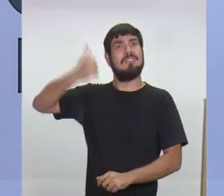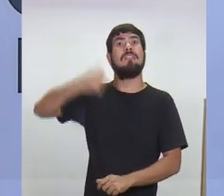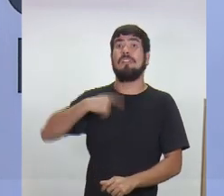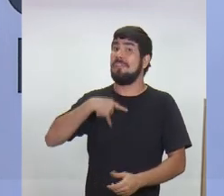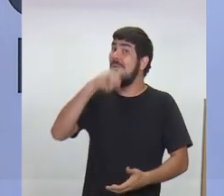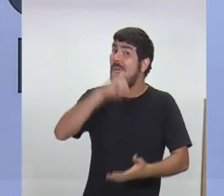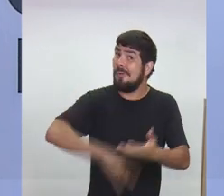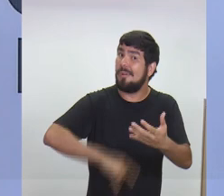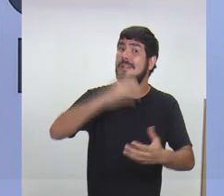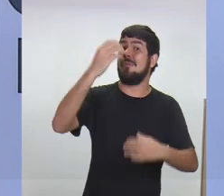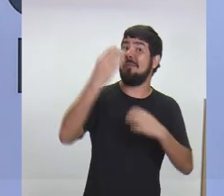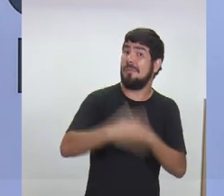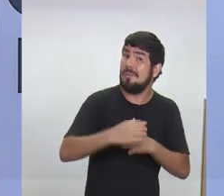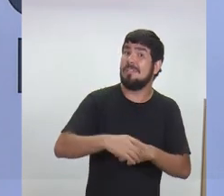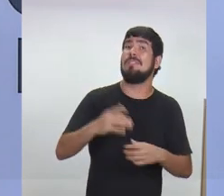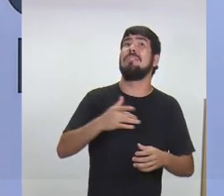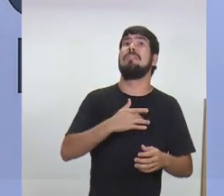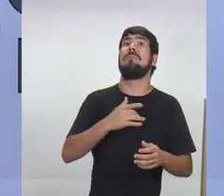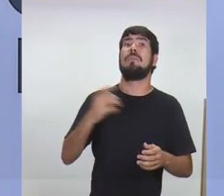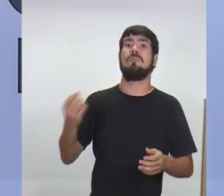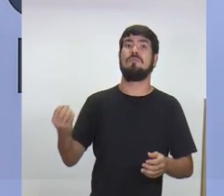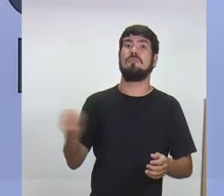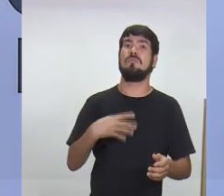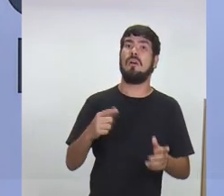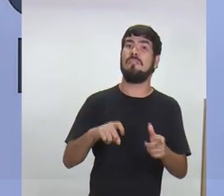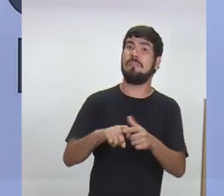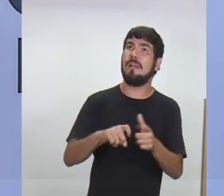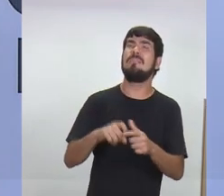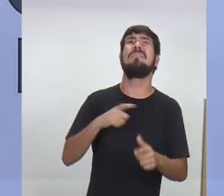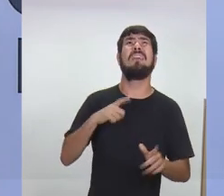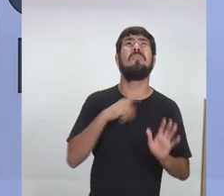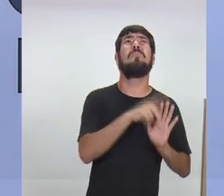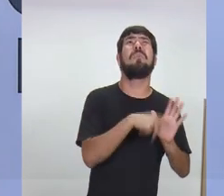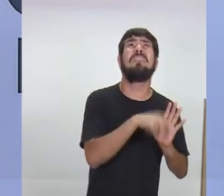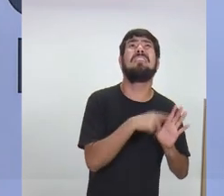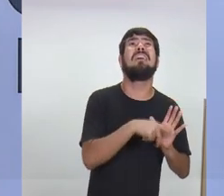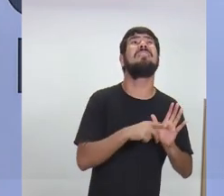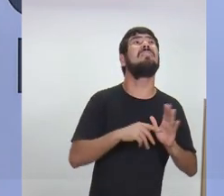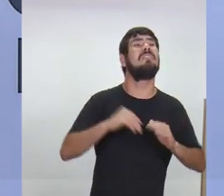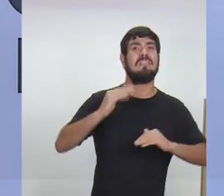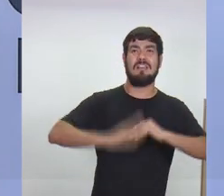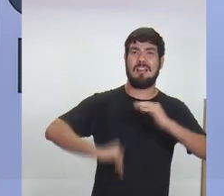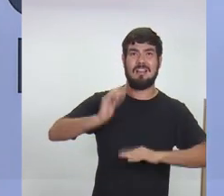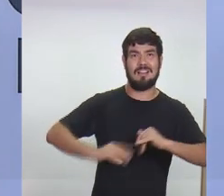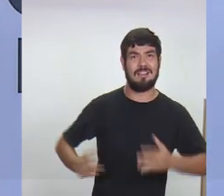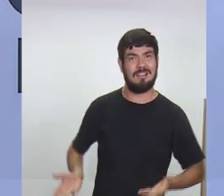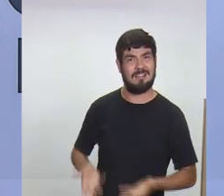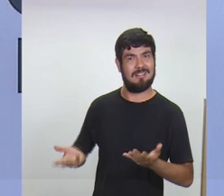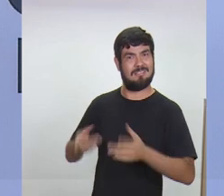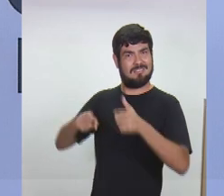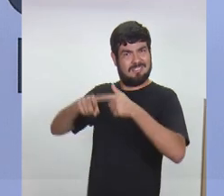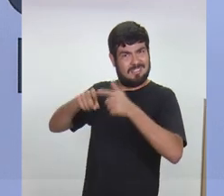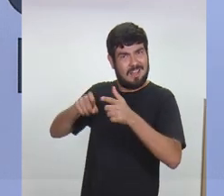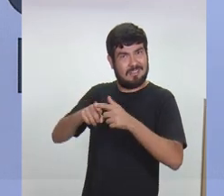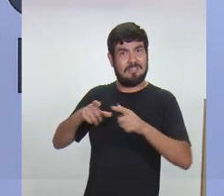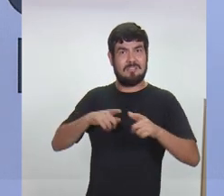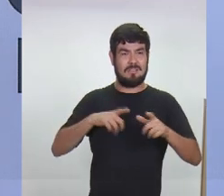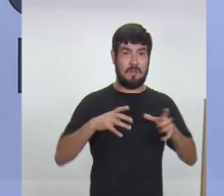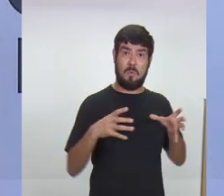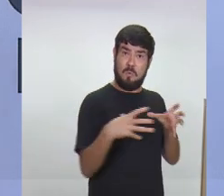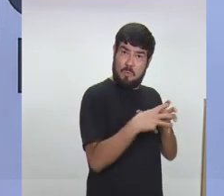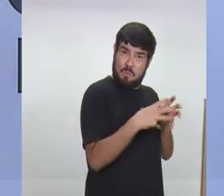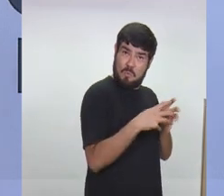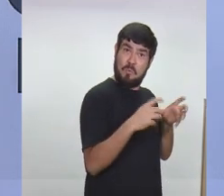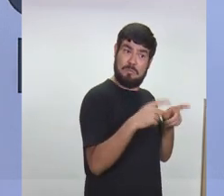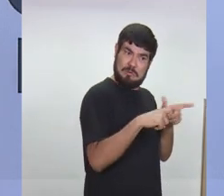realmente contratados tem um projeto chamado carreira médica de estado que está circulando aí com nossos colegas do sindicato dos médicos e